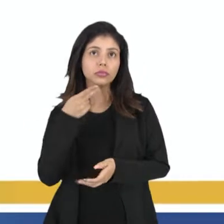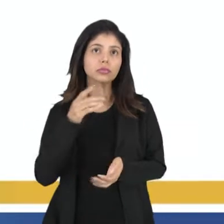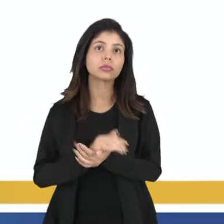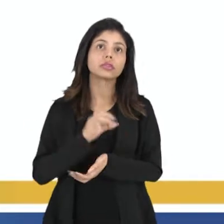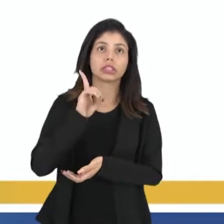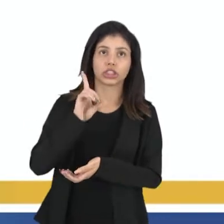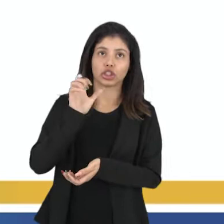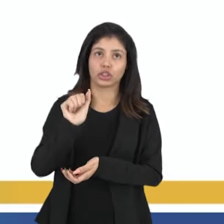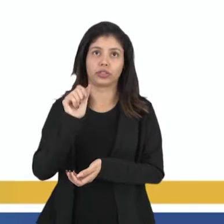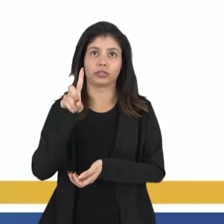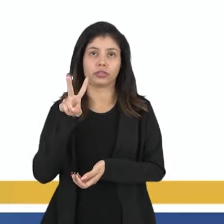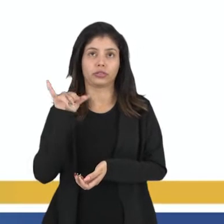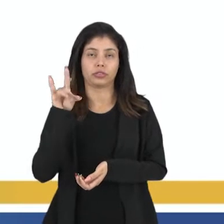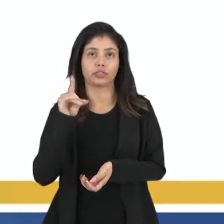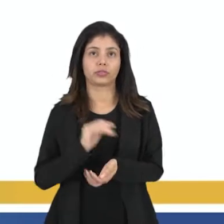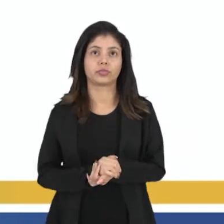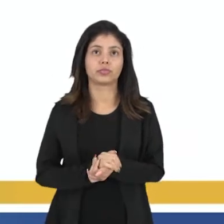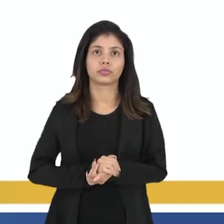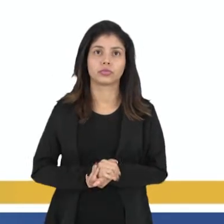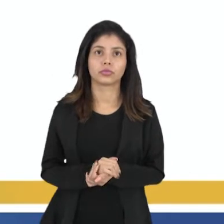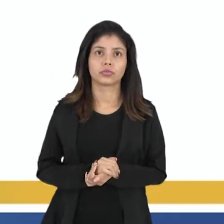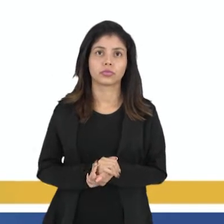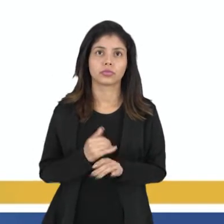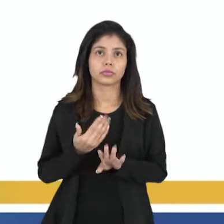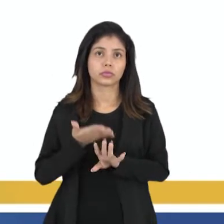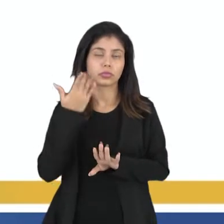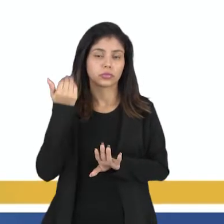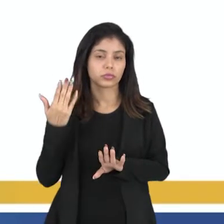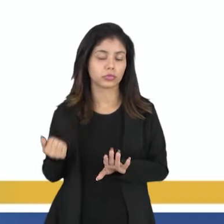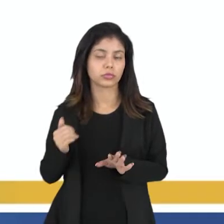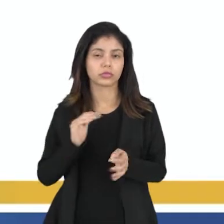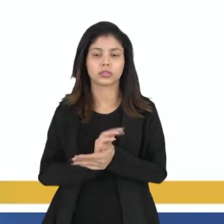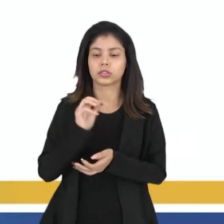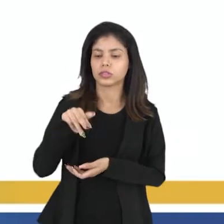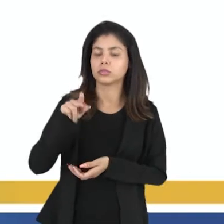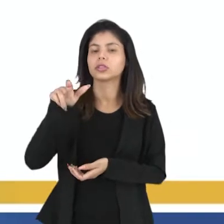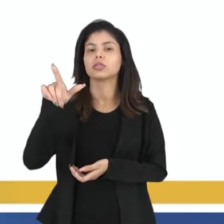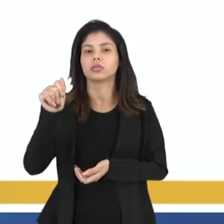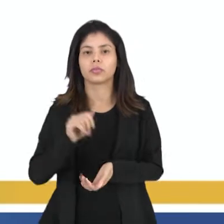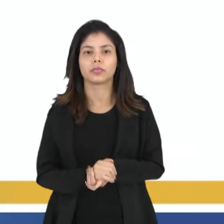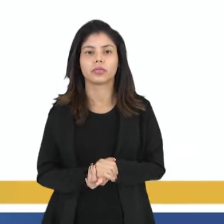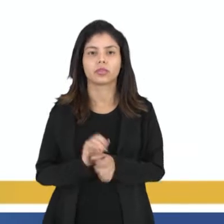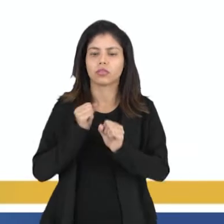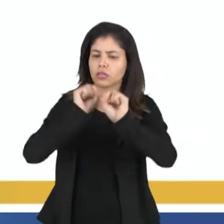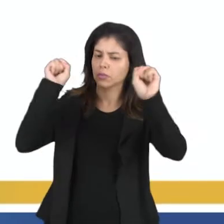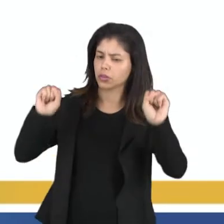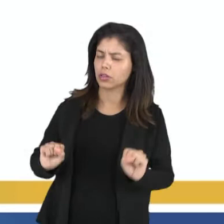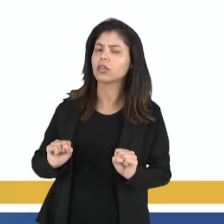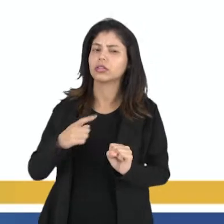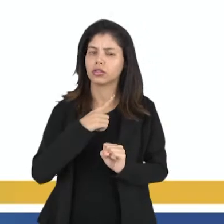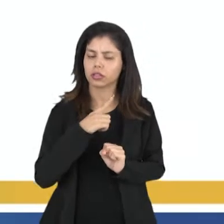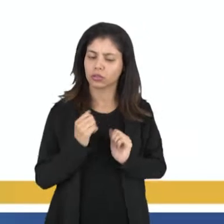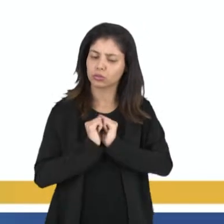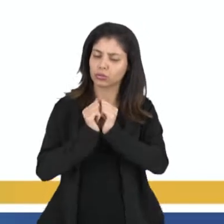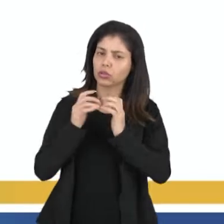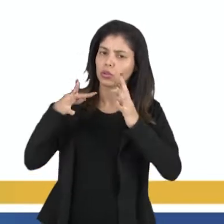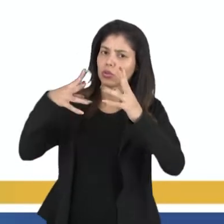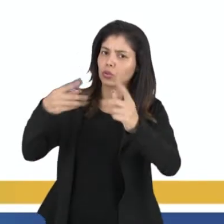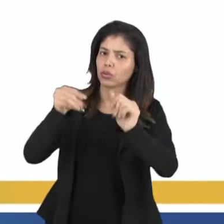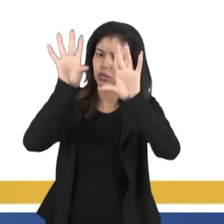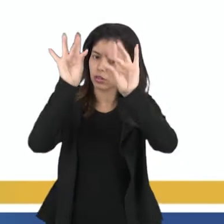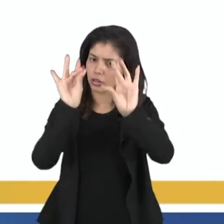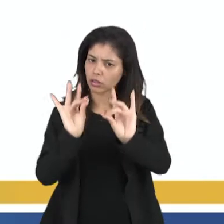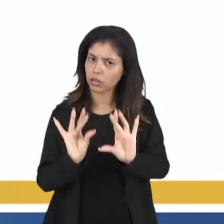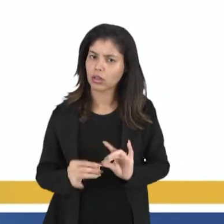um pensador antes de Immanuel Kant, que foi o grande sistematizador que juntou todos